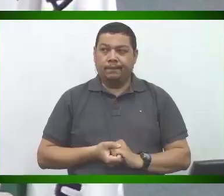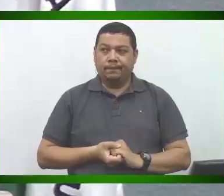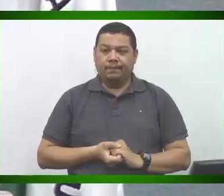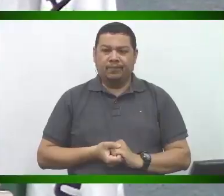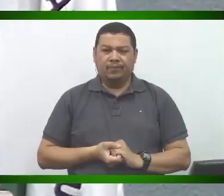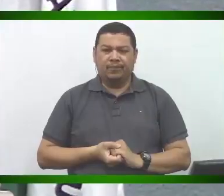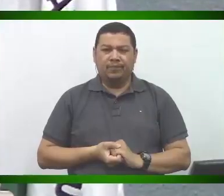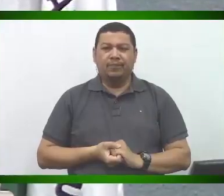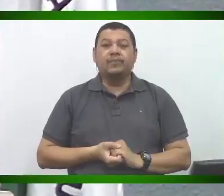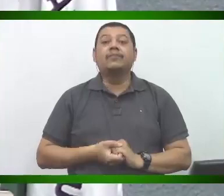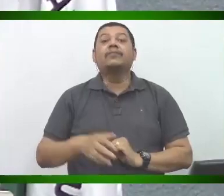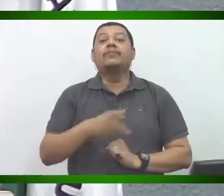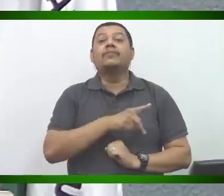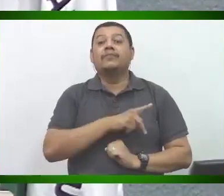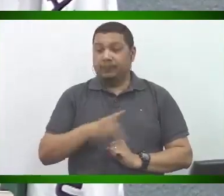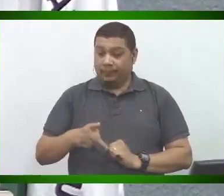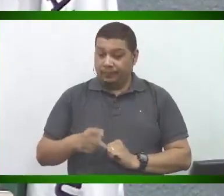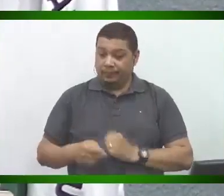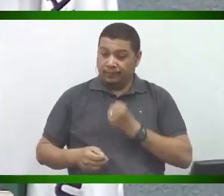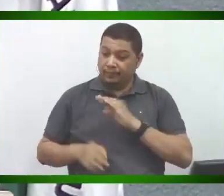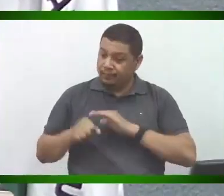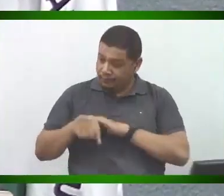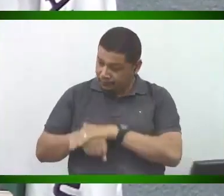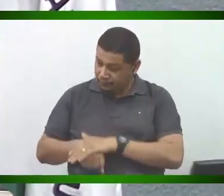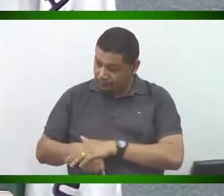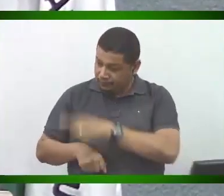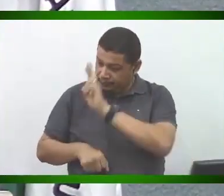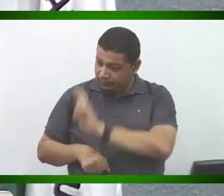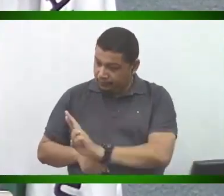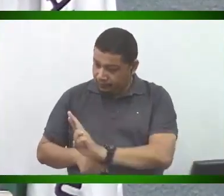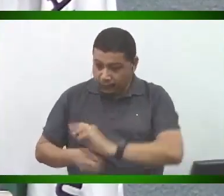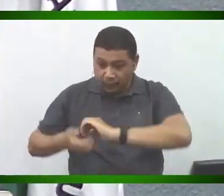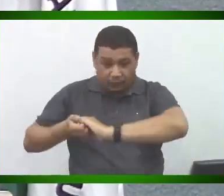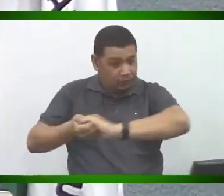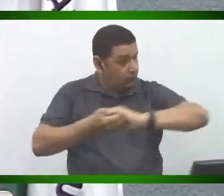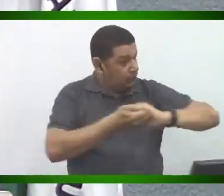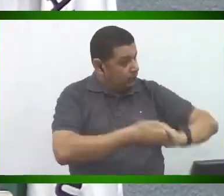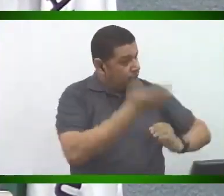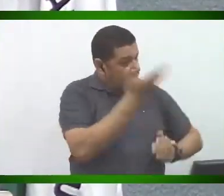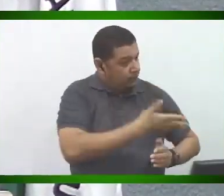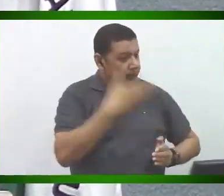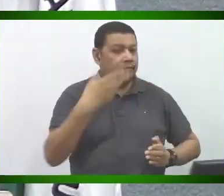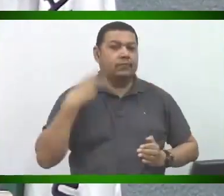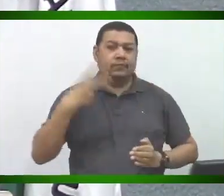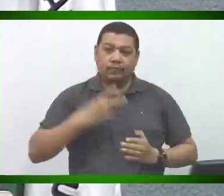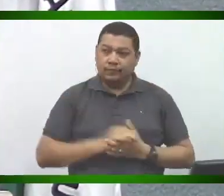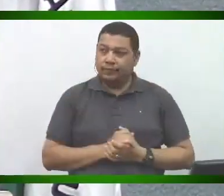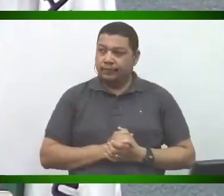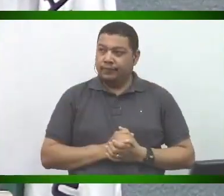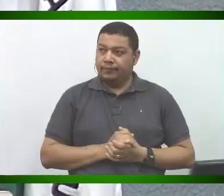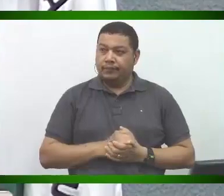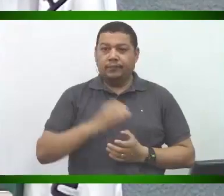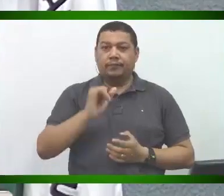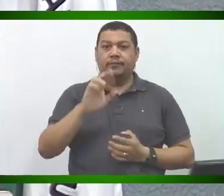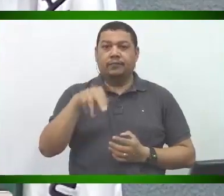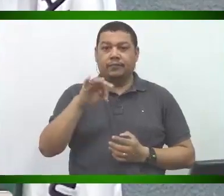Senhor presidente, muito boa noite. Em seu nome, cumprimento todos os demais vereadores. Em nome da